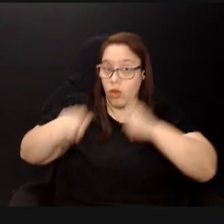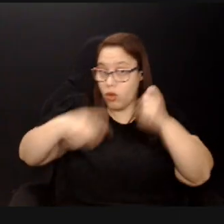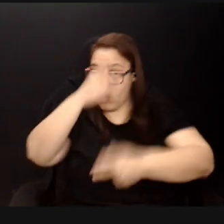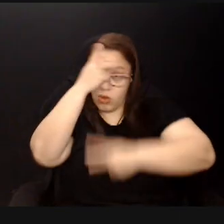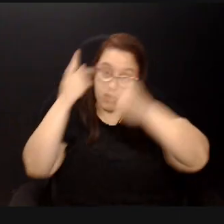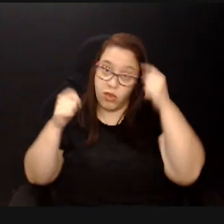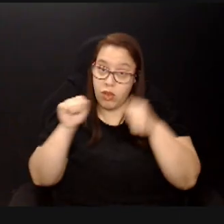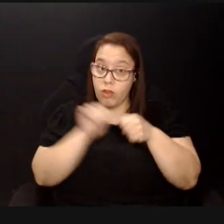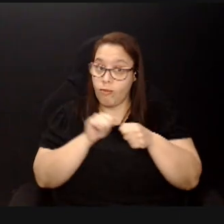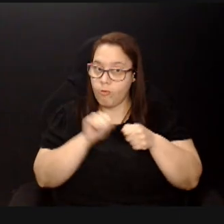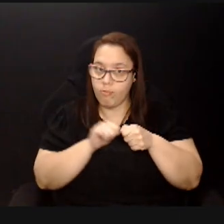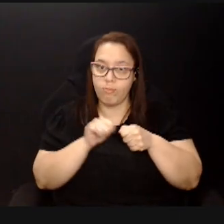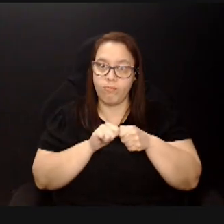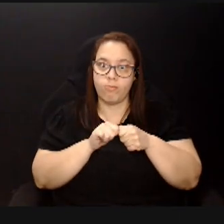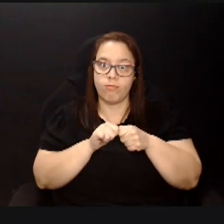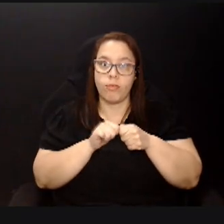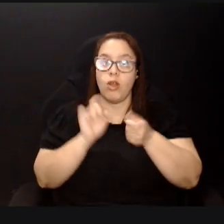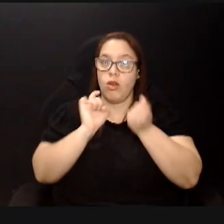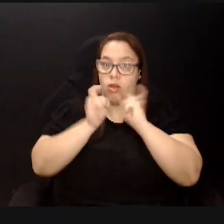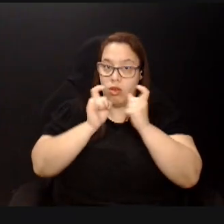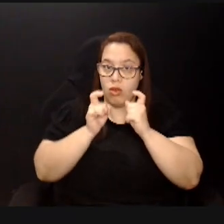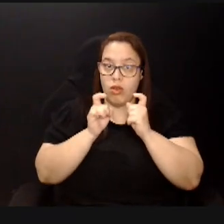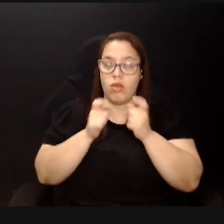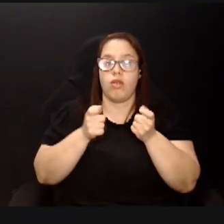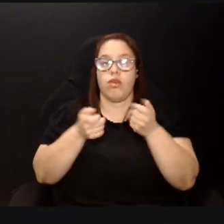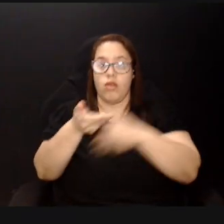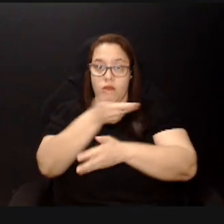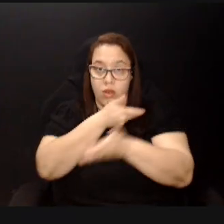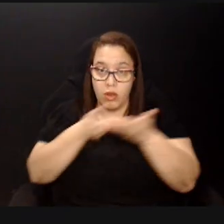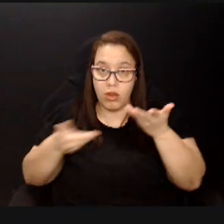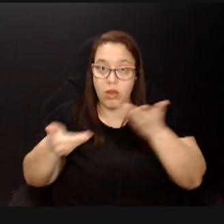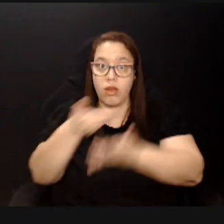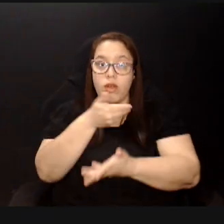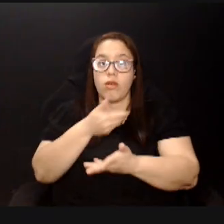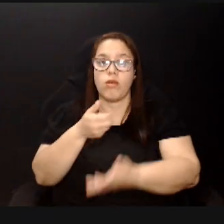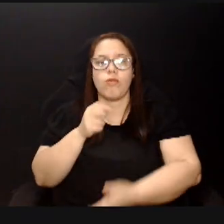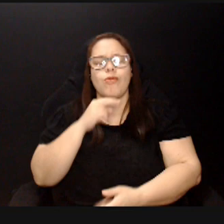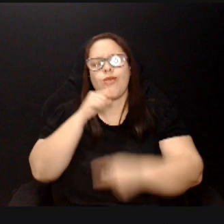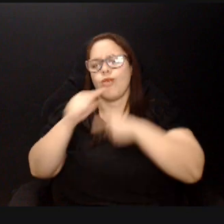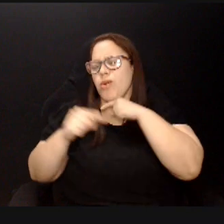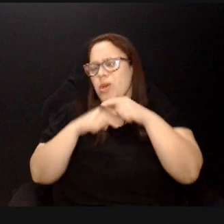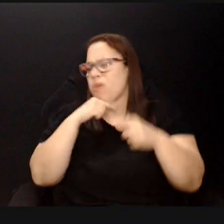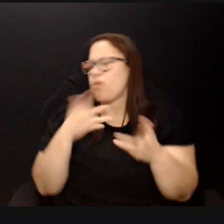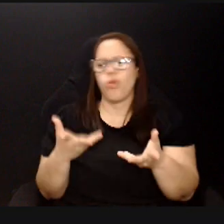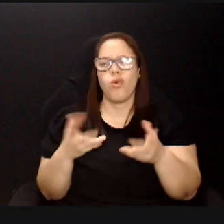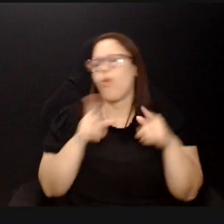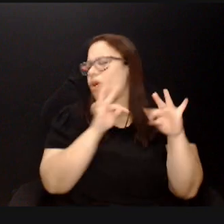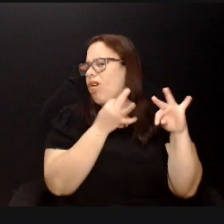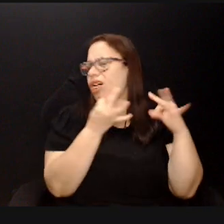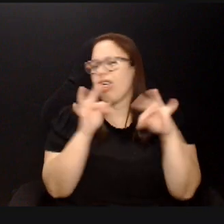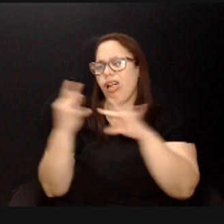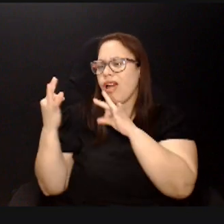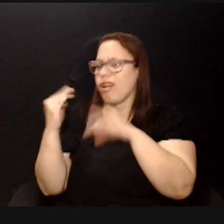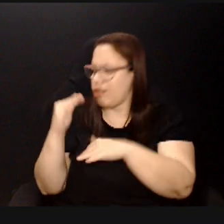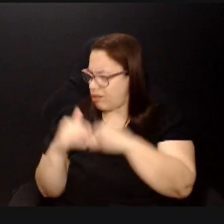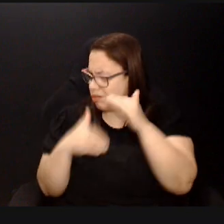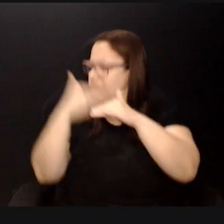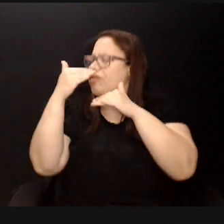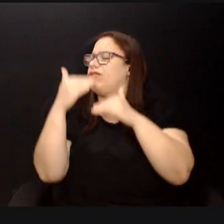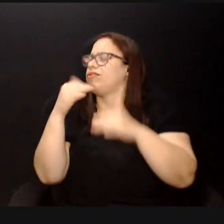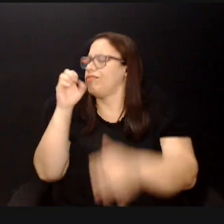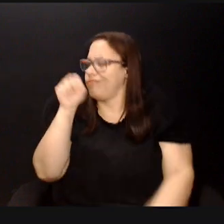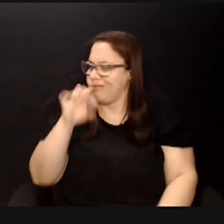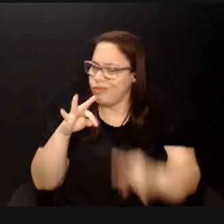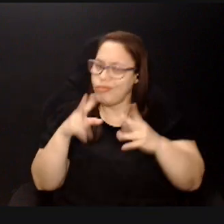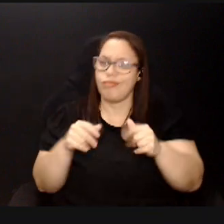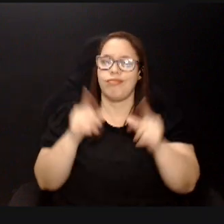fazendo durante uma reunião da qual eu estou participando. Então, sem dúvida, a tecnologia avançou muito para todas as